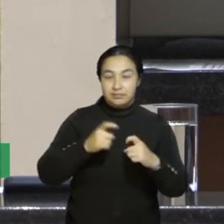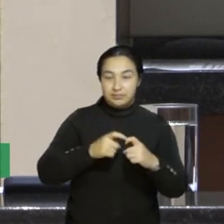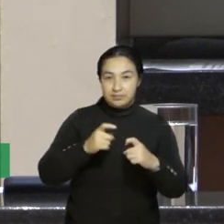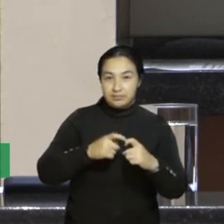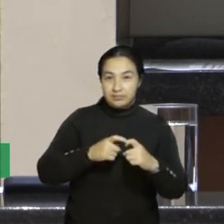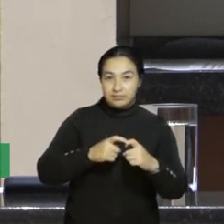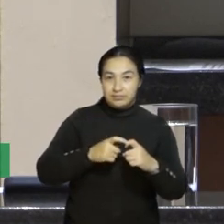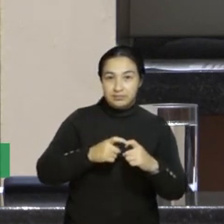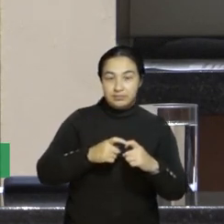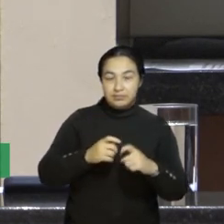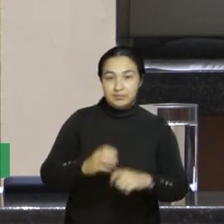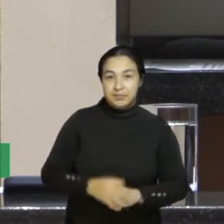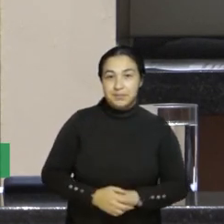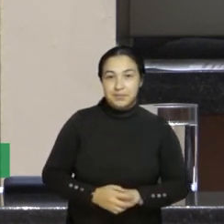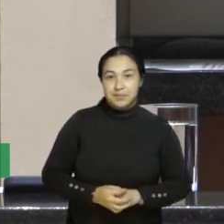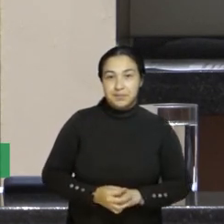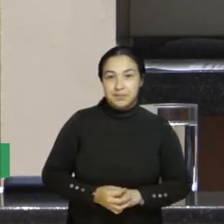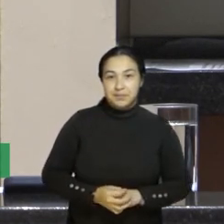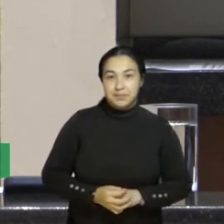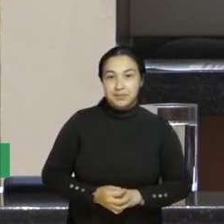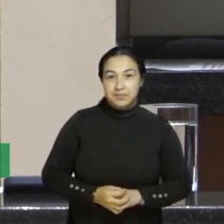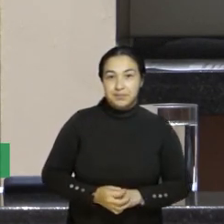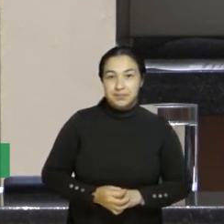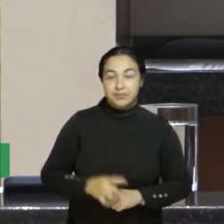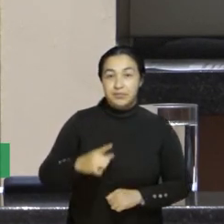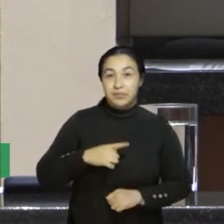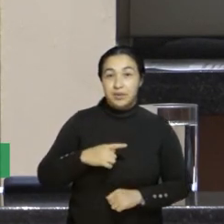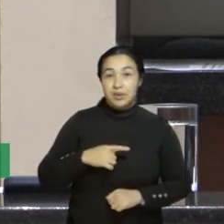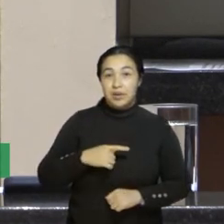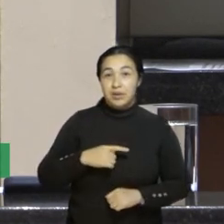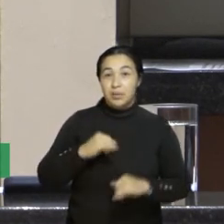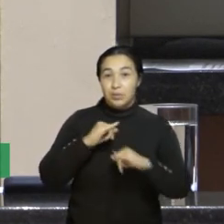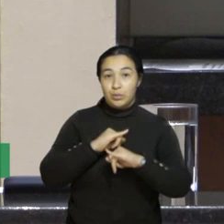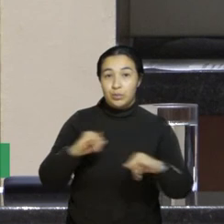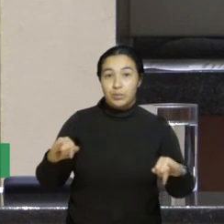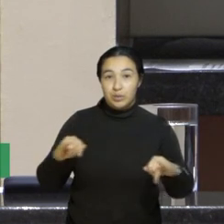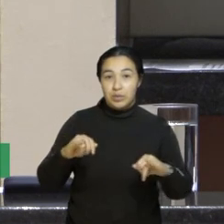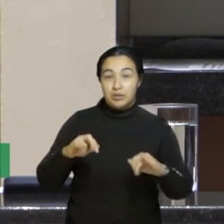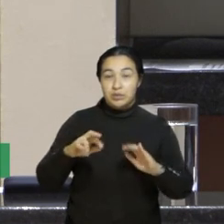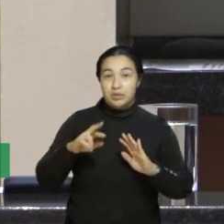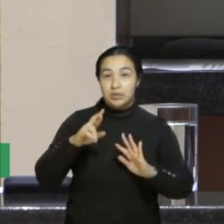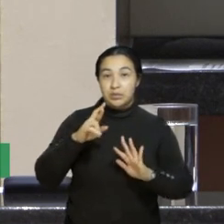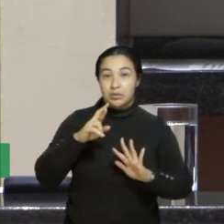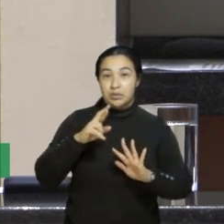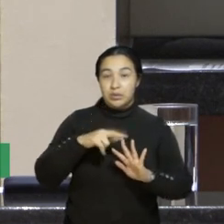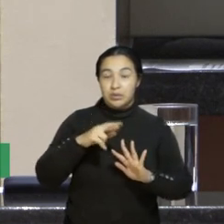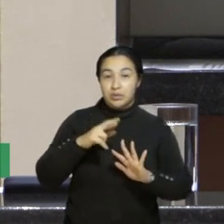intentada a partir da publicação da resolução CFM número